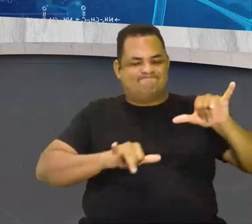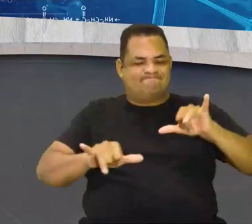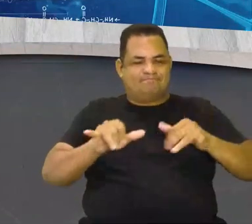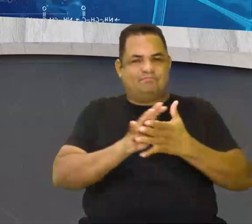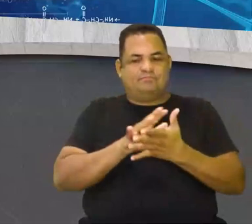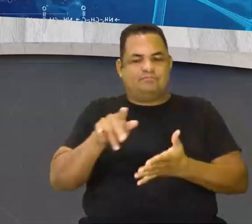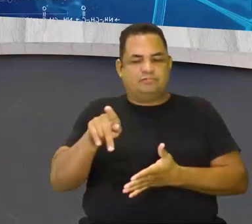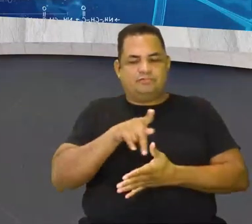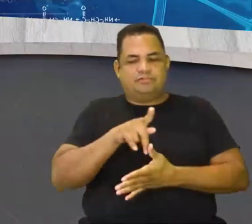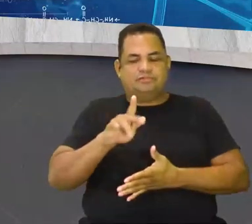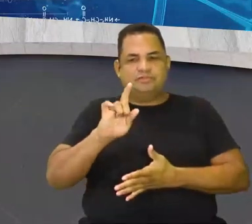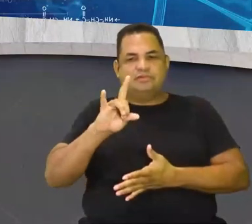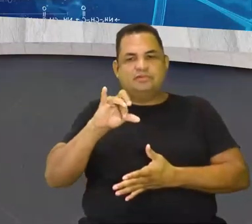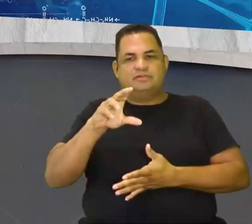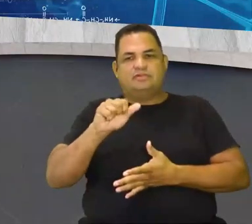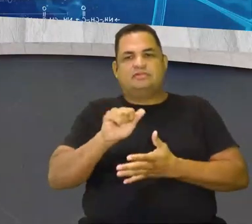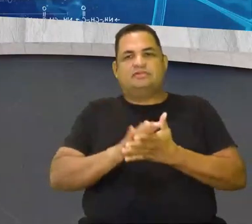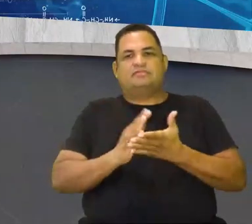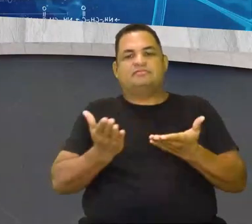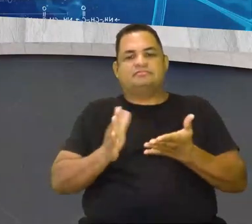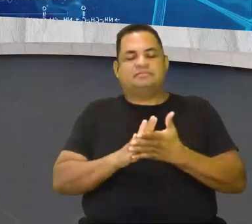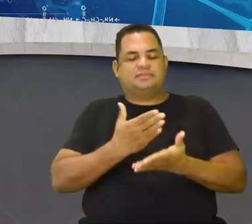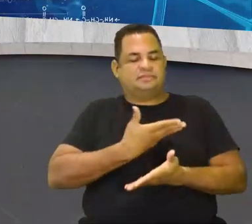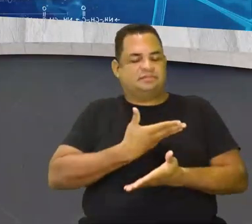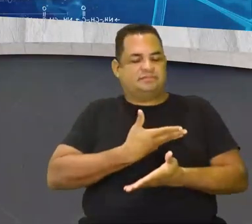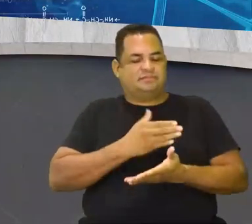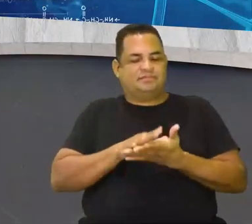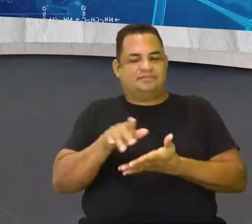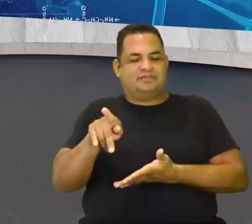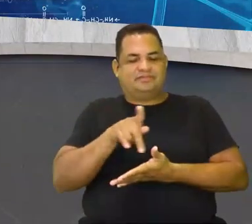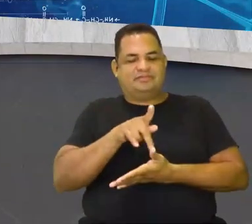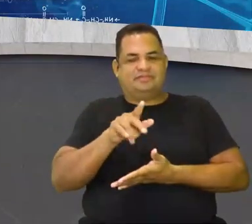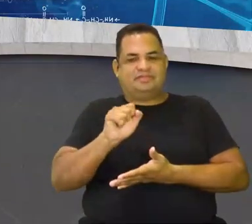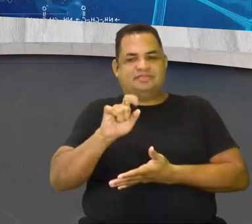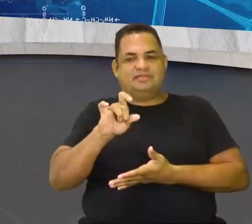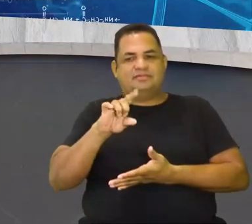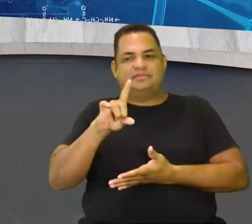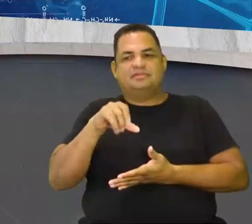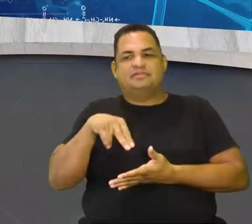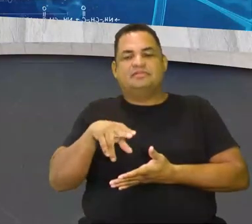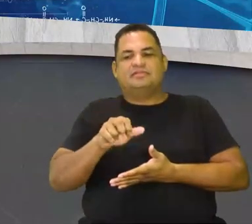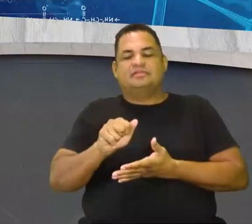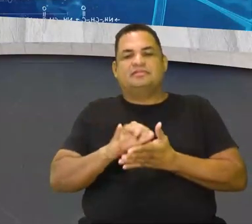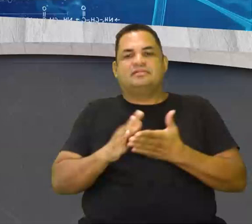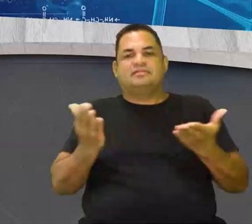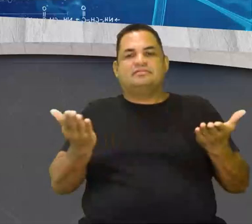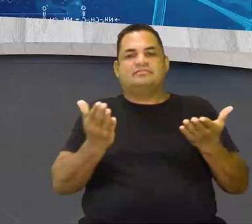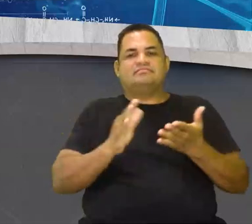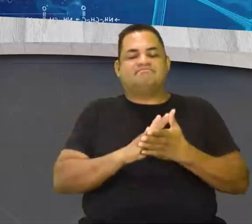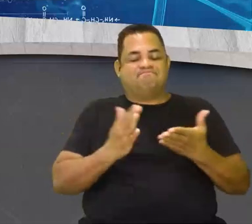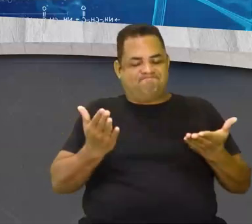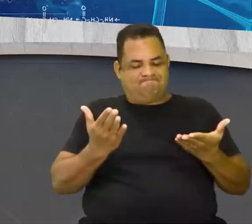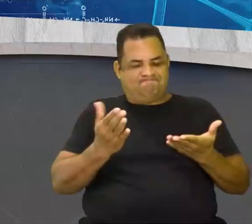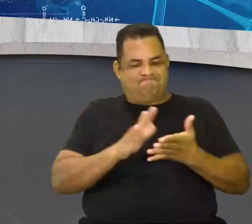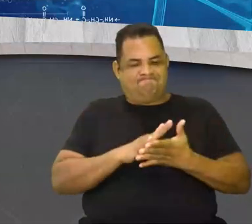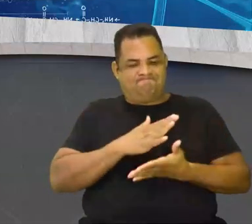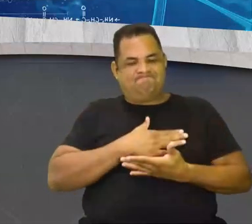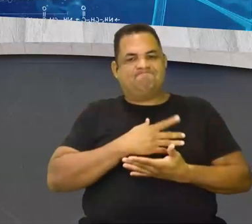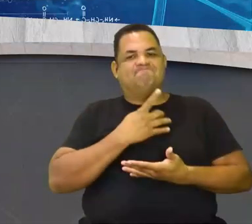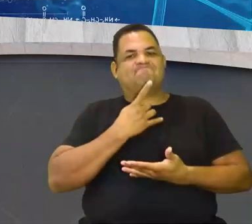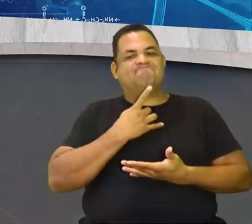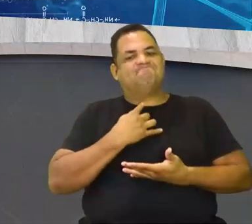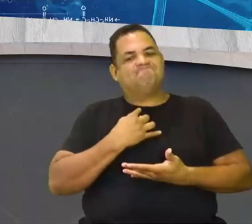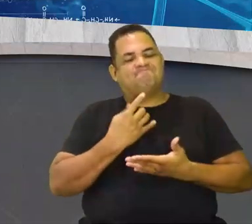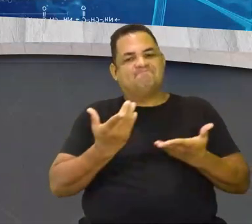Almeida, minha nobre colega professora... Professora Sabrina. Exatamente. Dispostos a levar